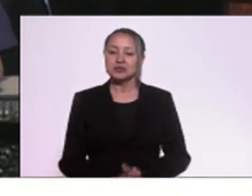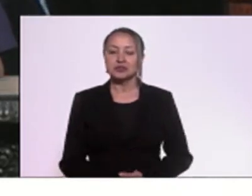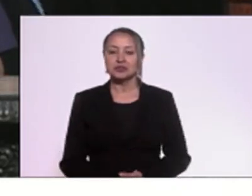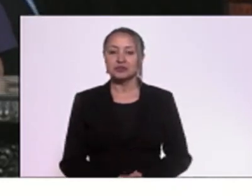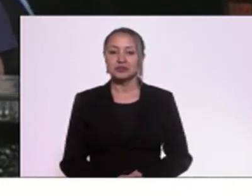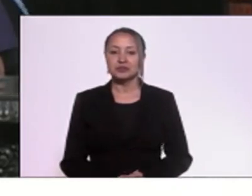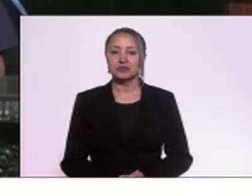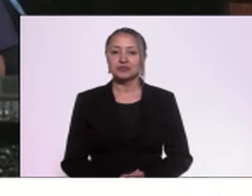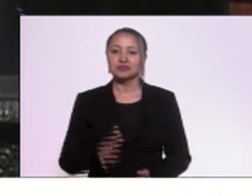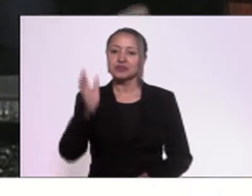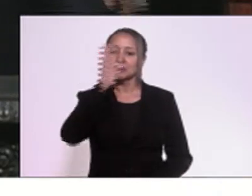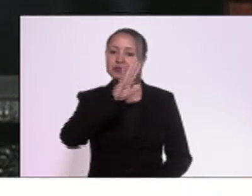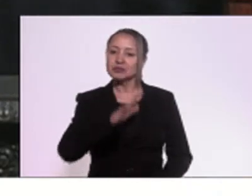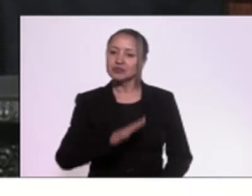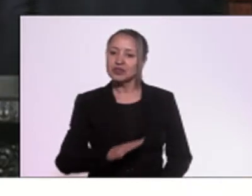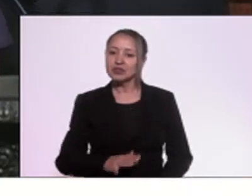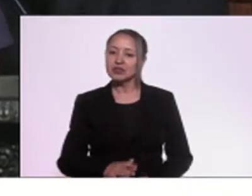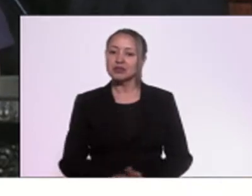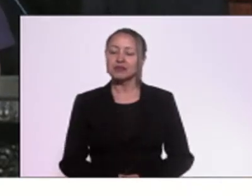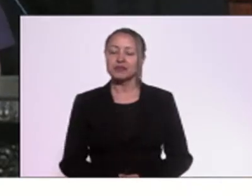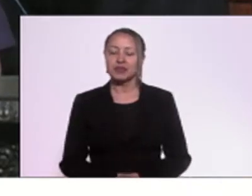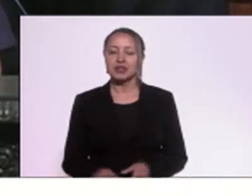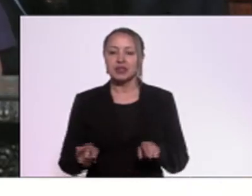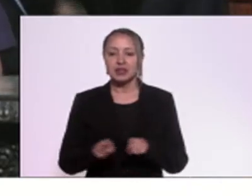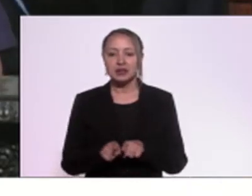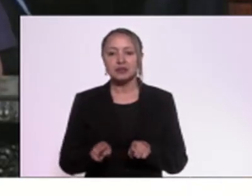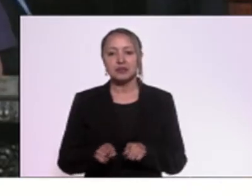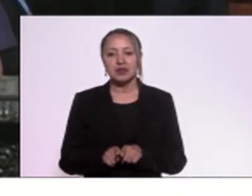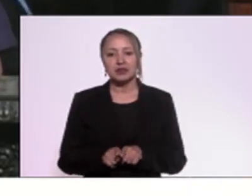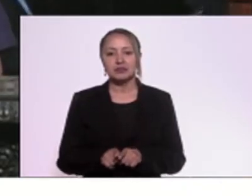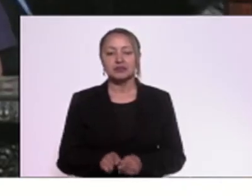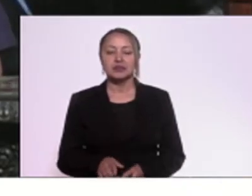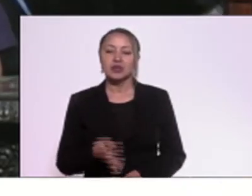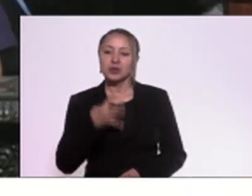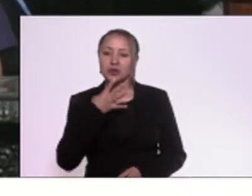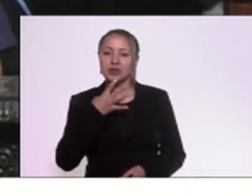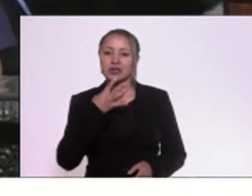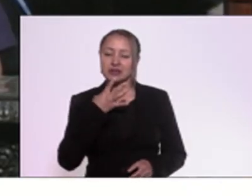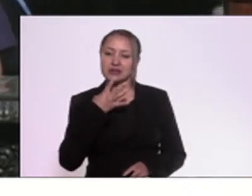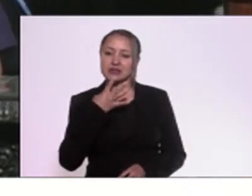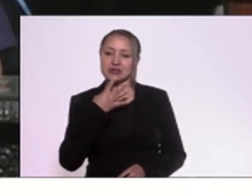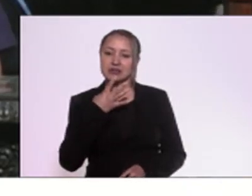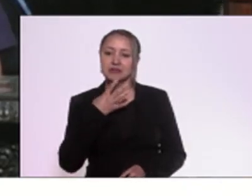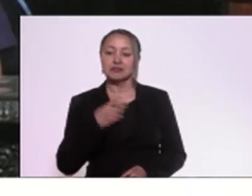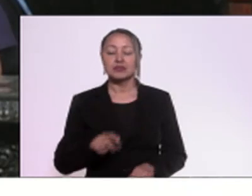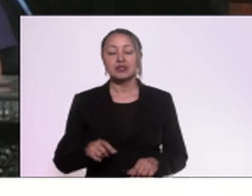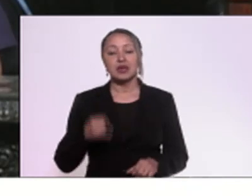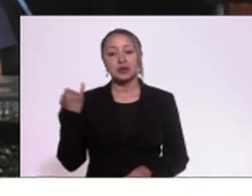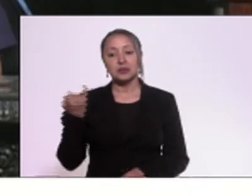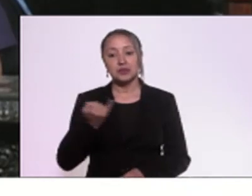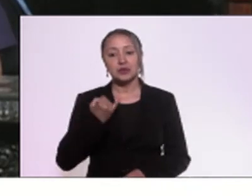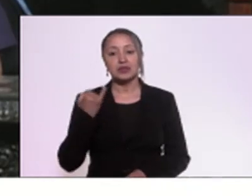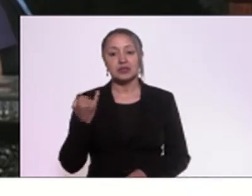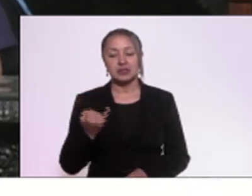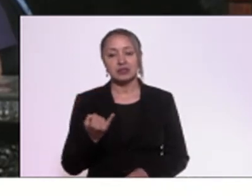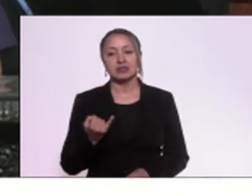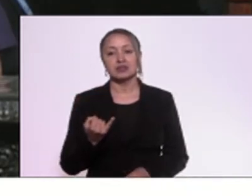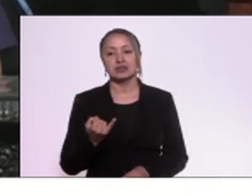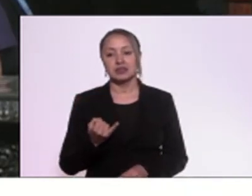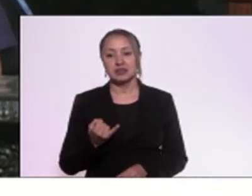cumprimentar o Adailton. A medalha Tiradentes tem um significado muito grande, mas é um reconhecimento ao